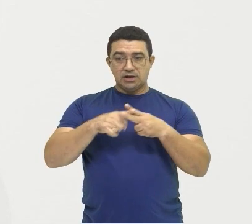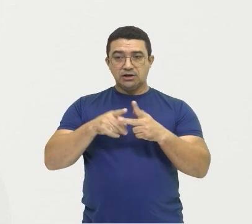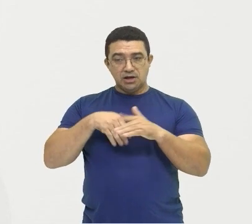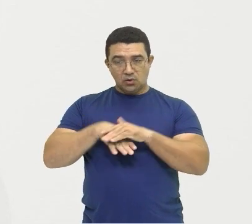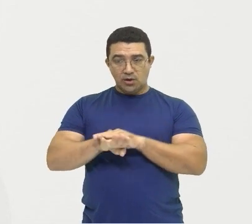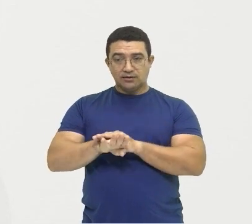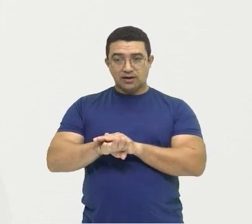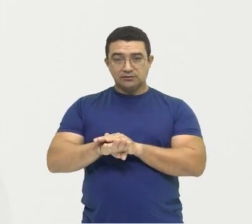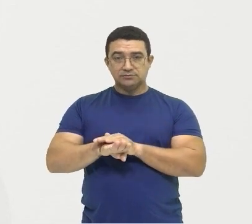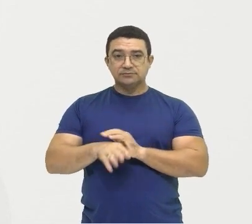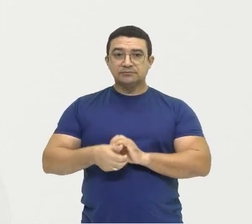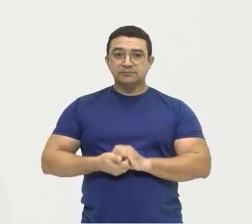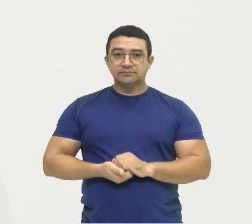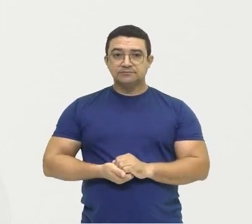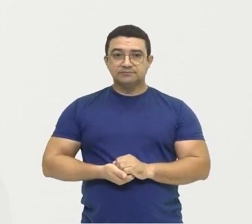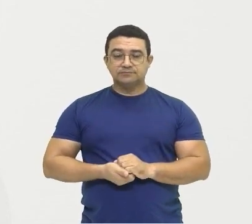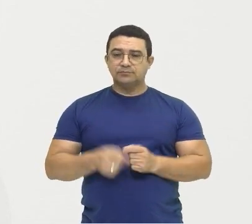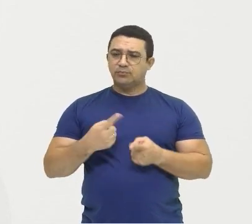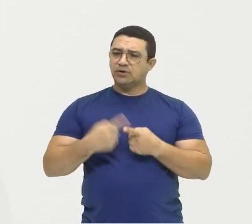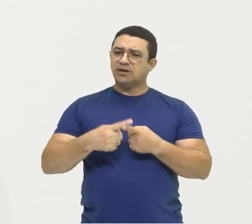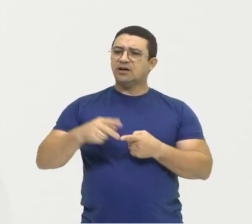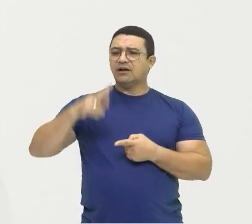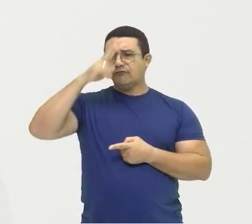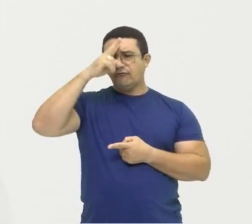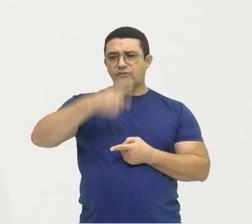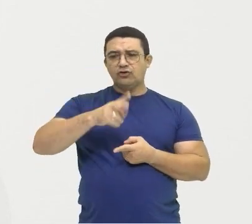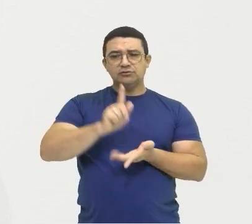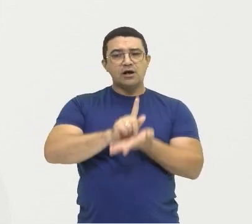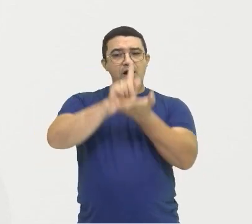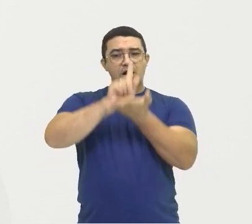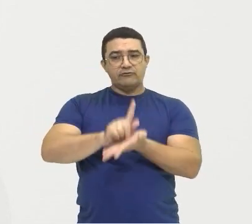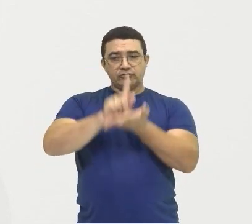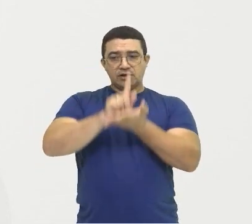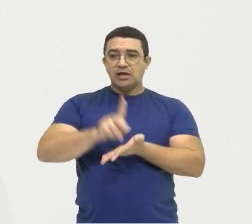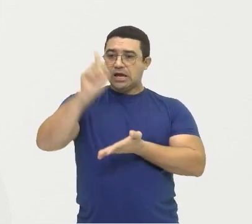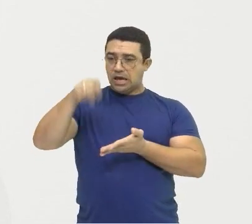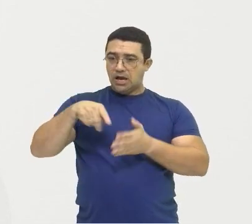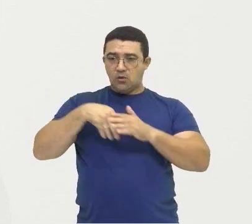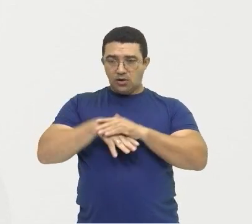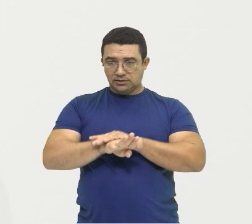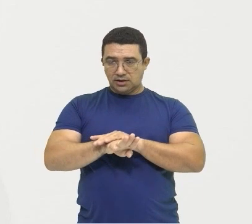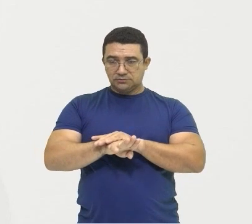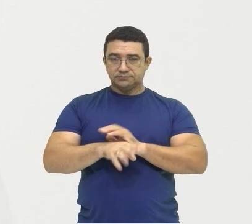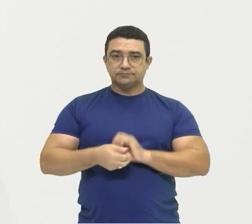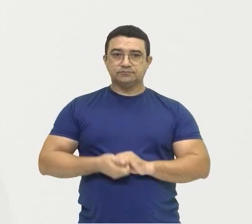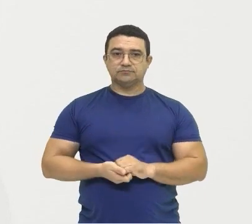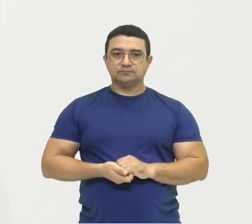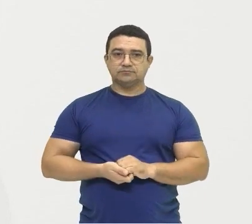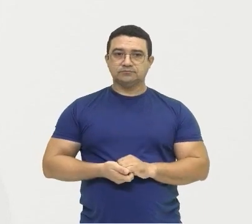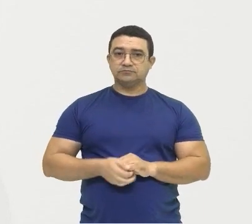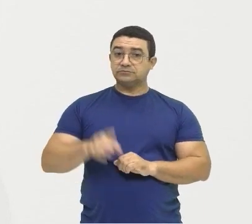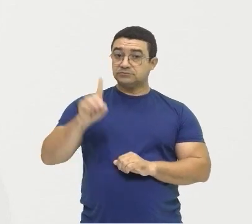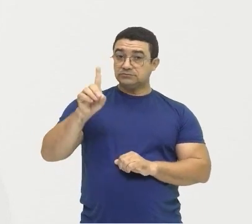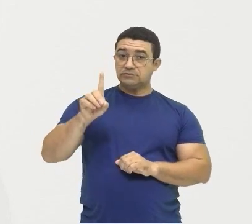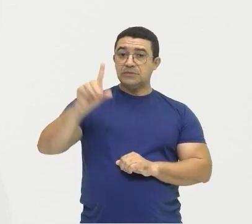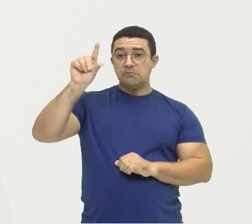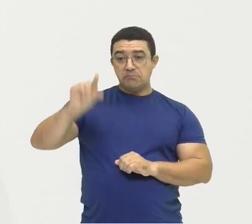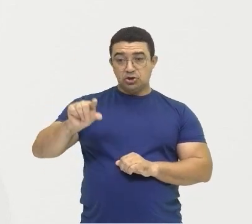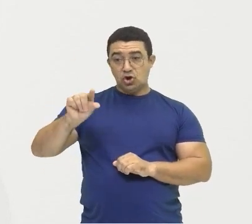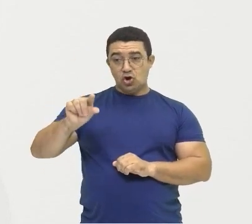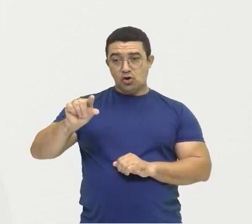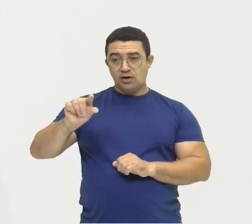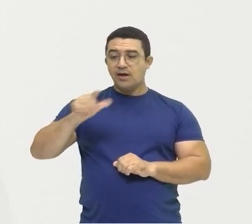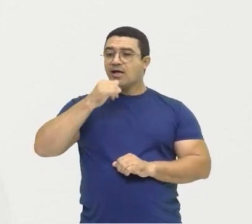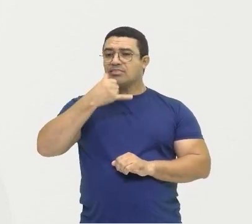ele é conservativo porque a força gravitacional é uma força conservativa. Menor energia mecânica também, como a